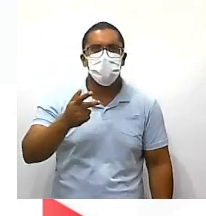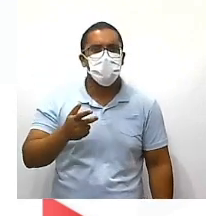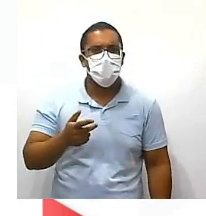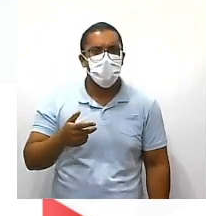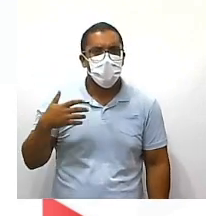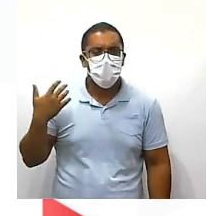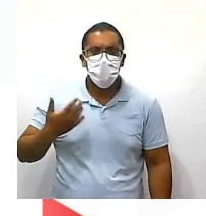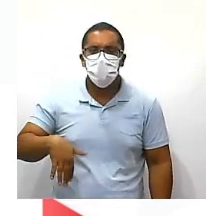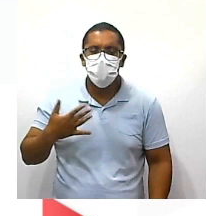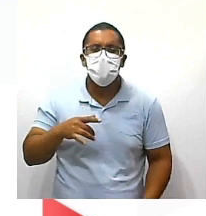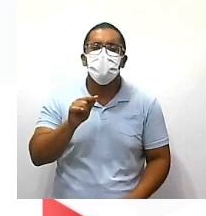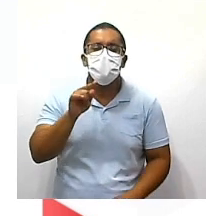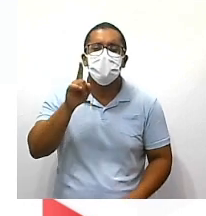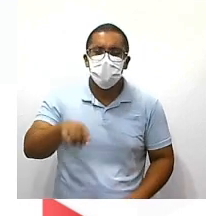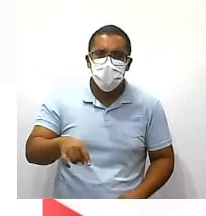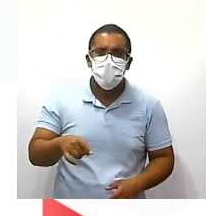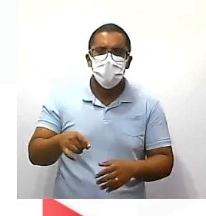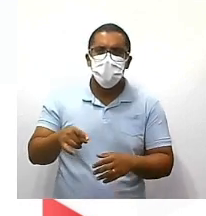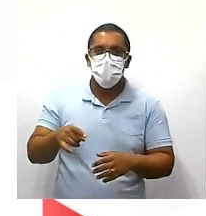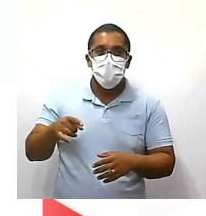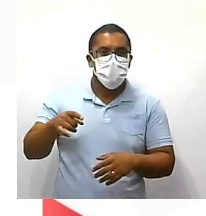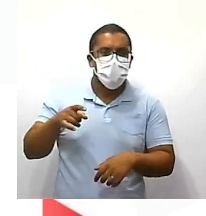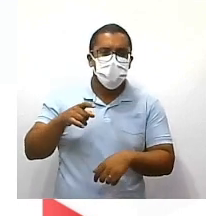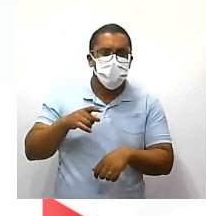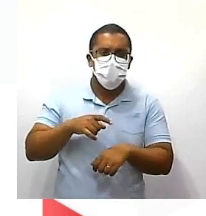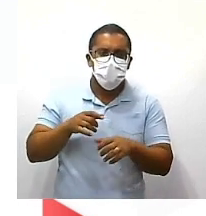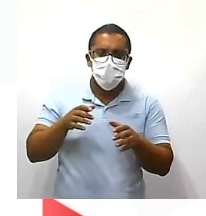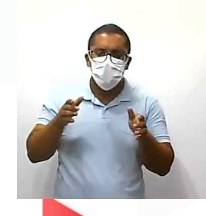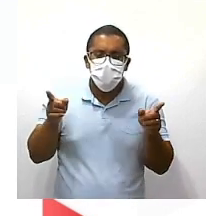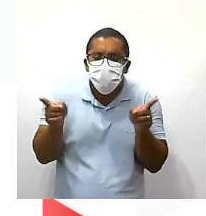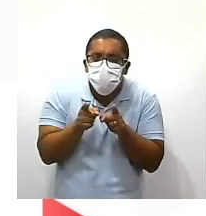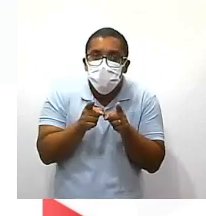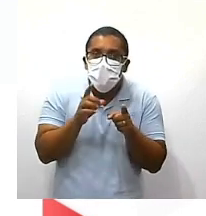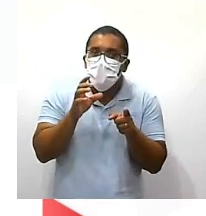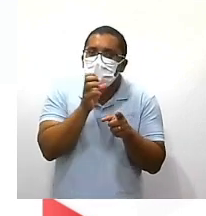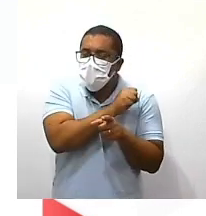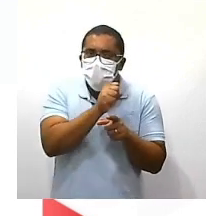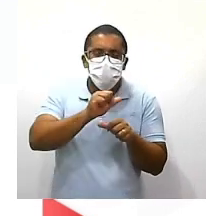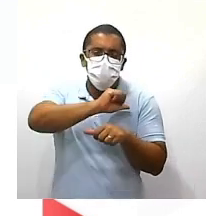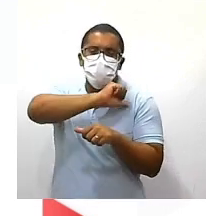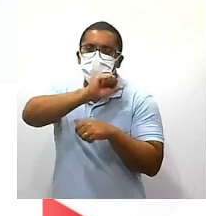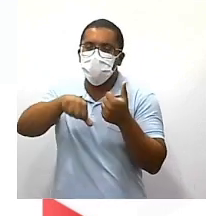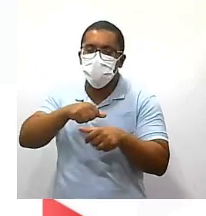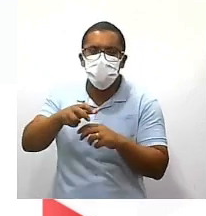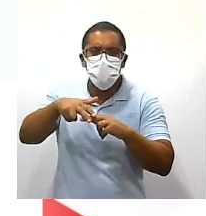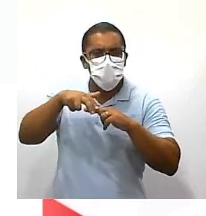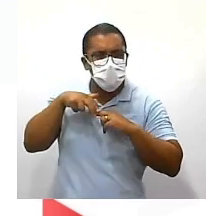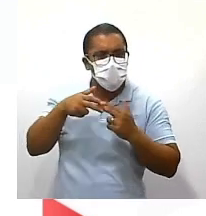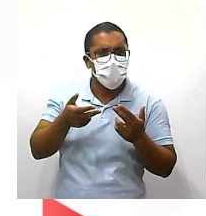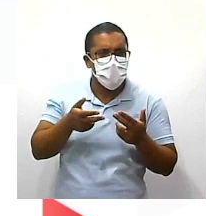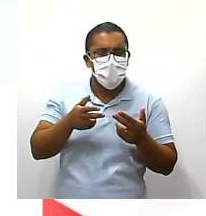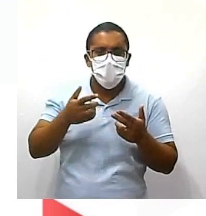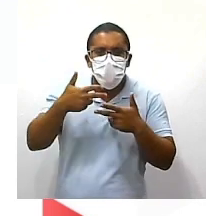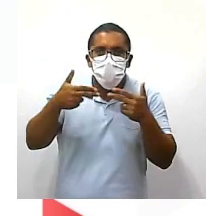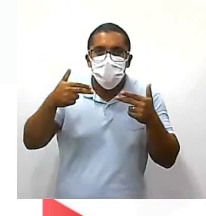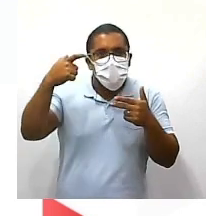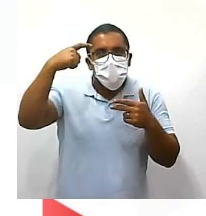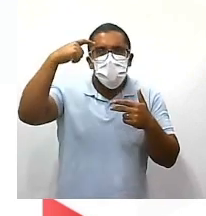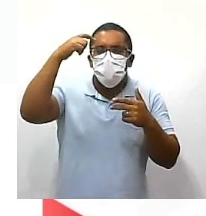um desvio de conduta temporário que acontece por causa de uma ruptura da